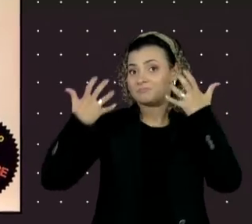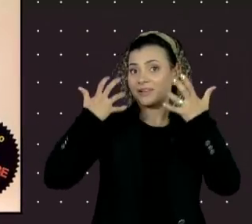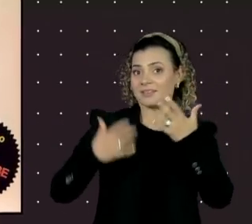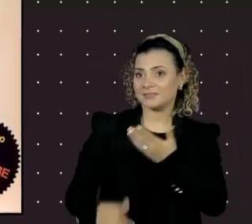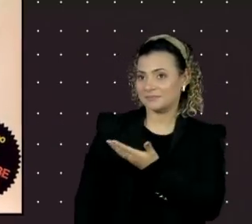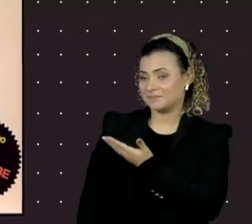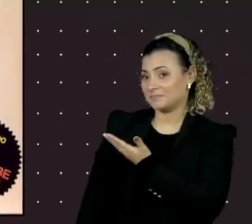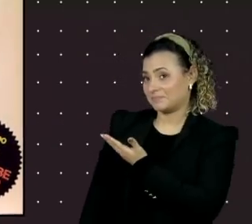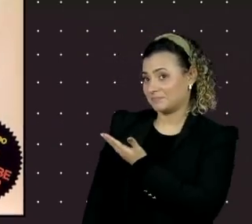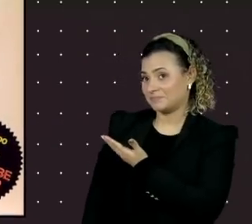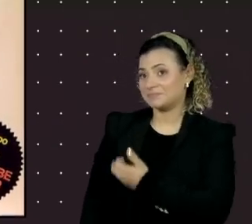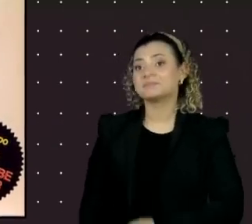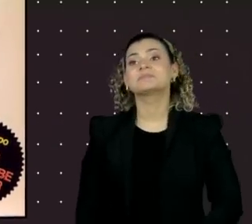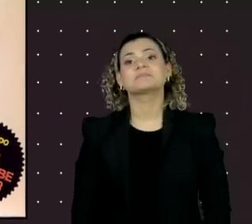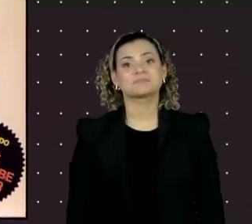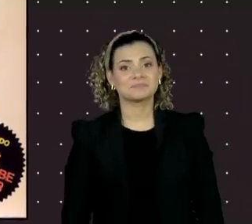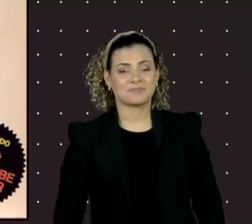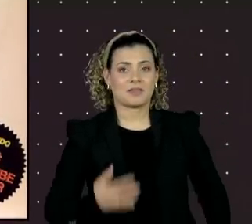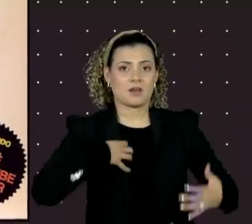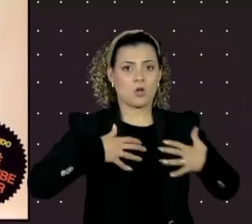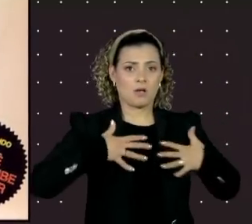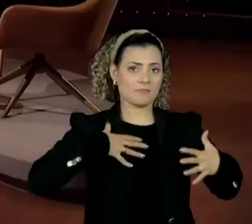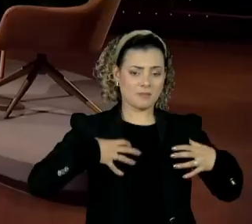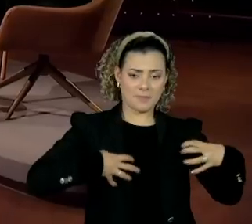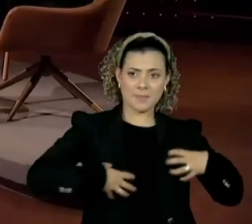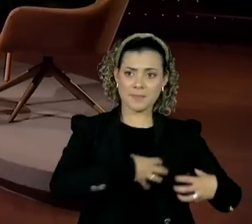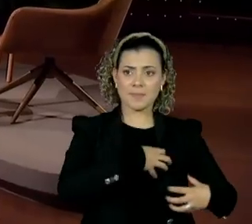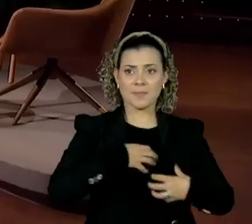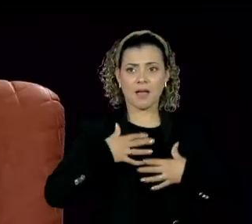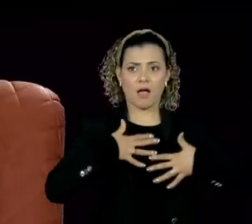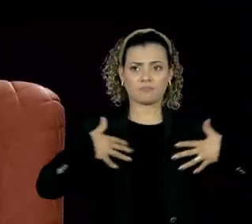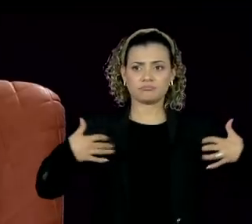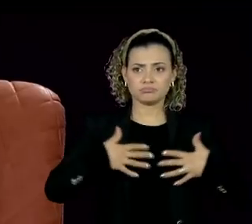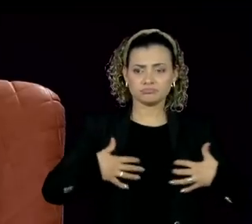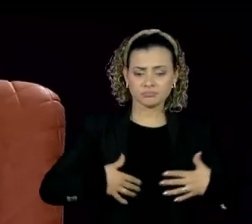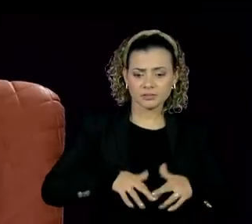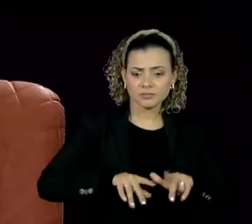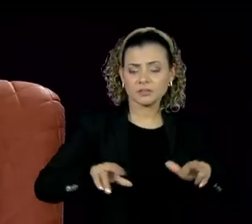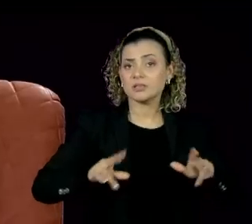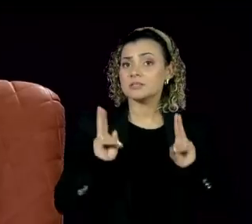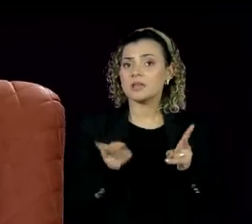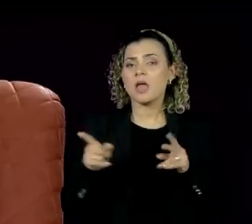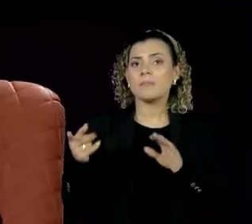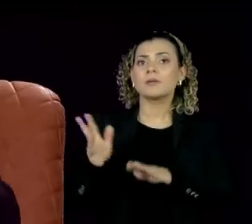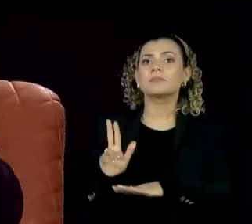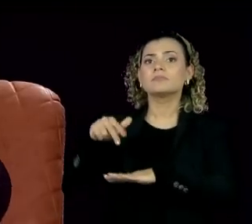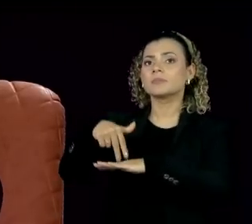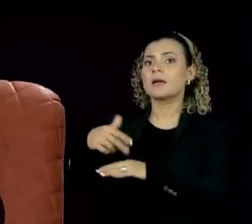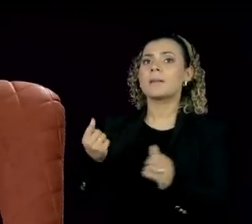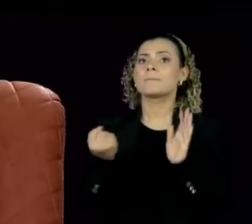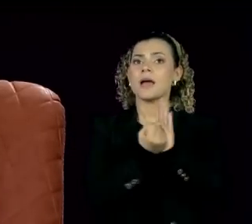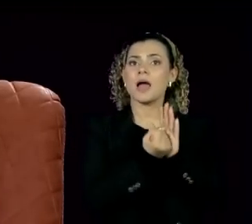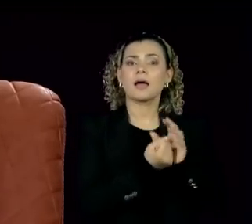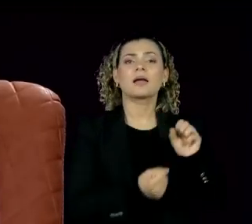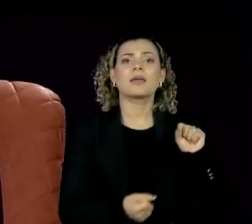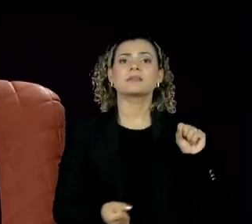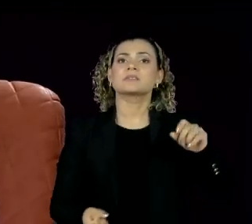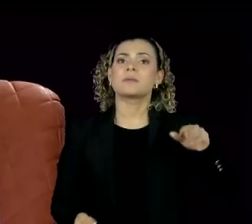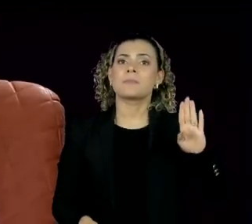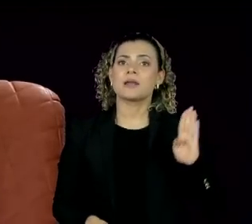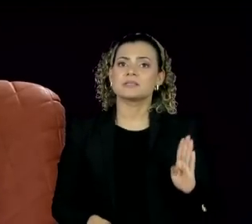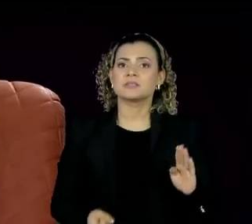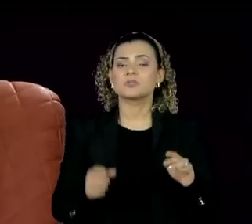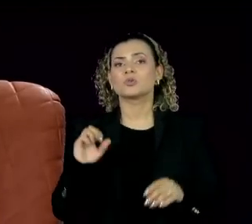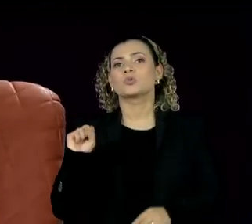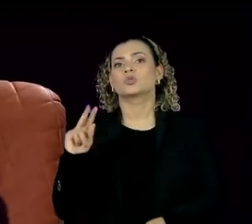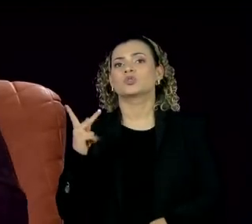fosforescentes, as estampas. Então, a Patrícia estava sempre ali de interlocutora com as marcas, com a Yes Brasil, com a